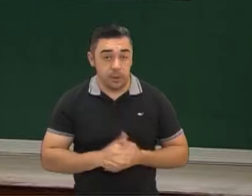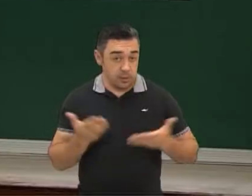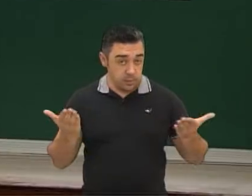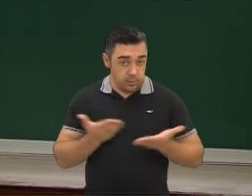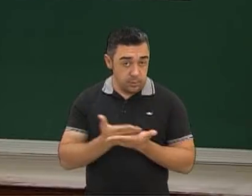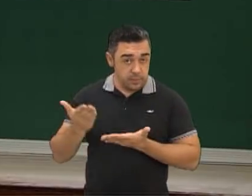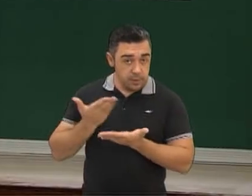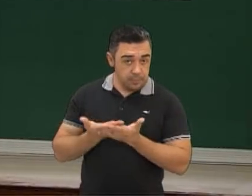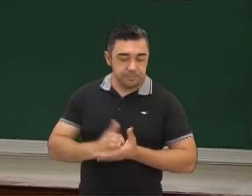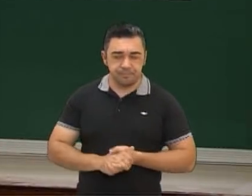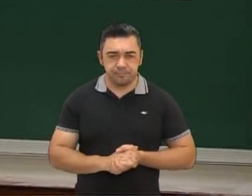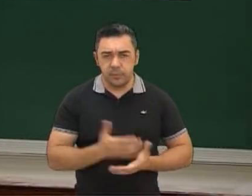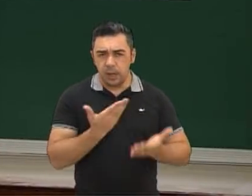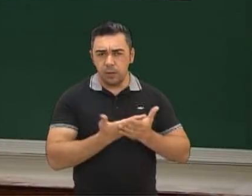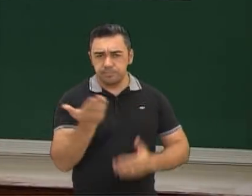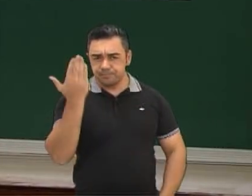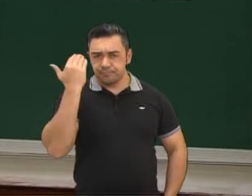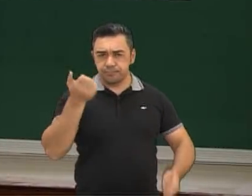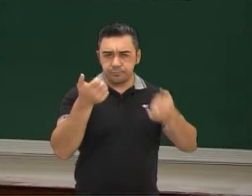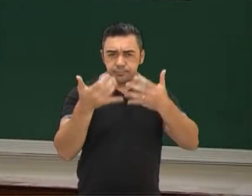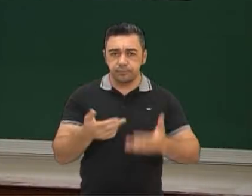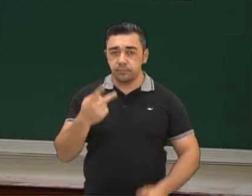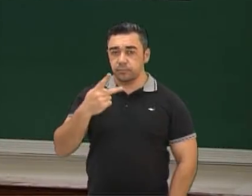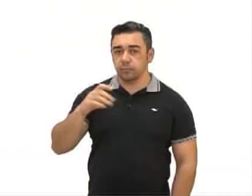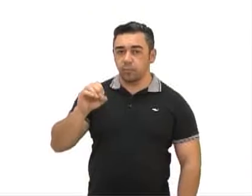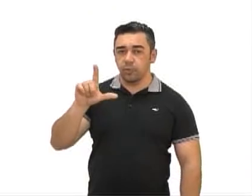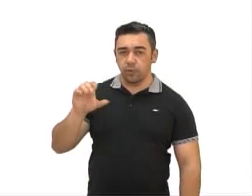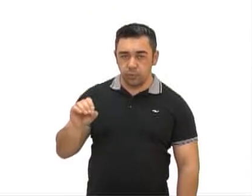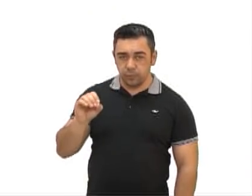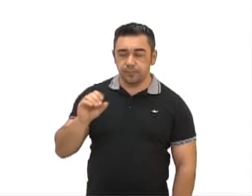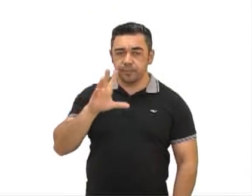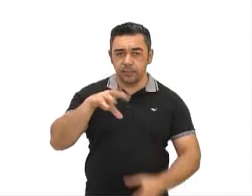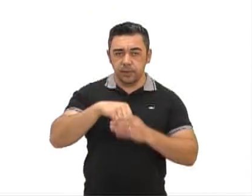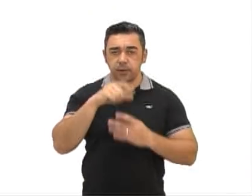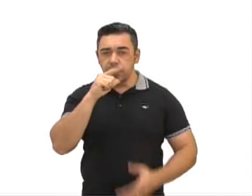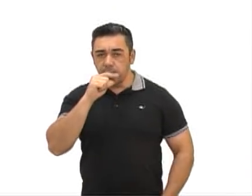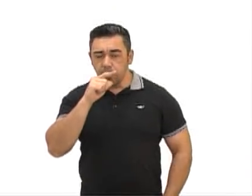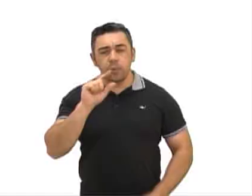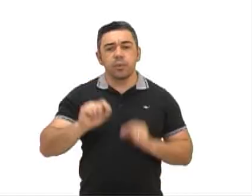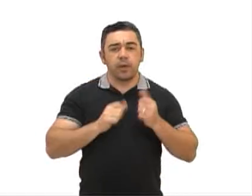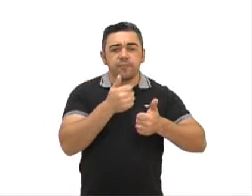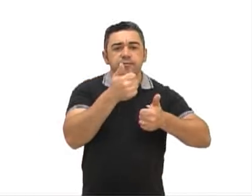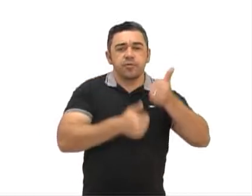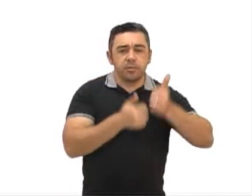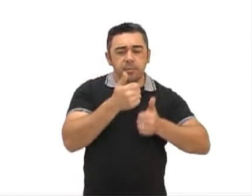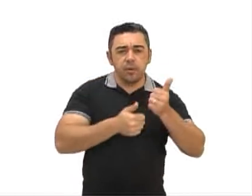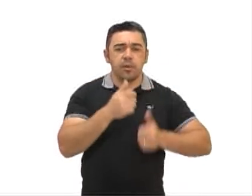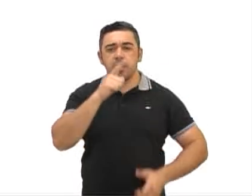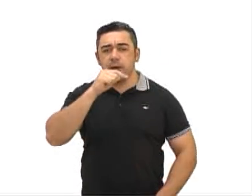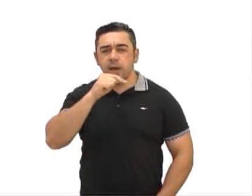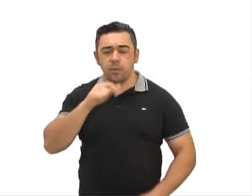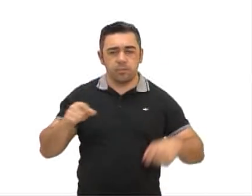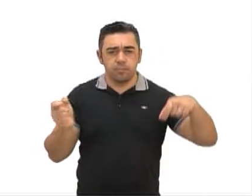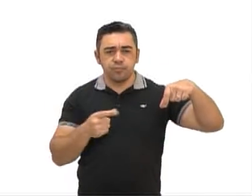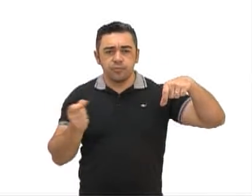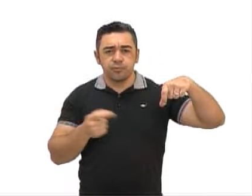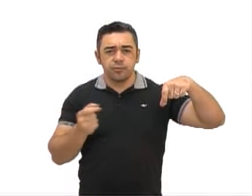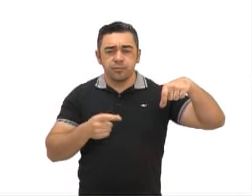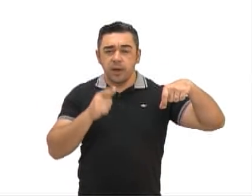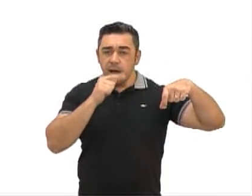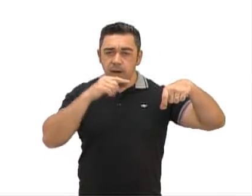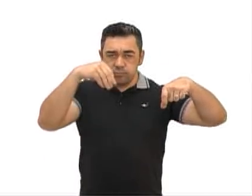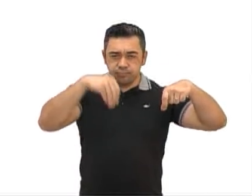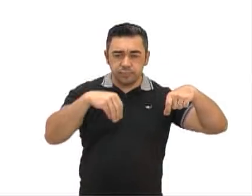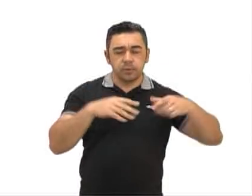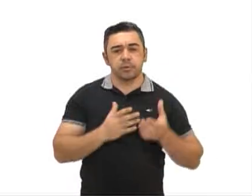aula então? Na aula passada, nós falamos do polo aquático, aquele futebol de piscina, mas que na